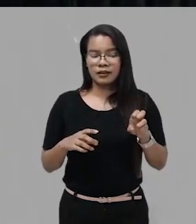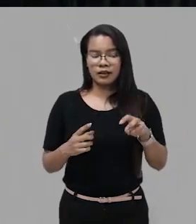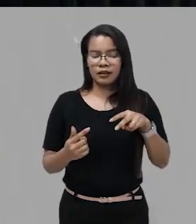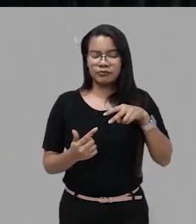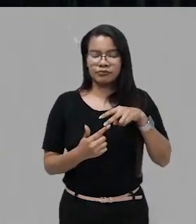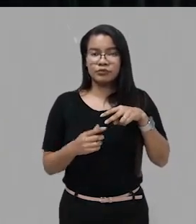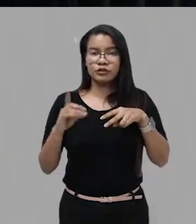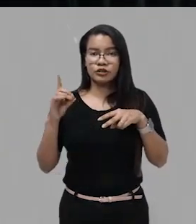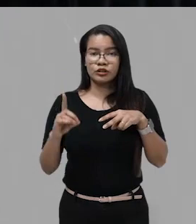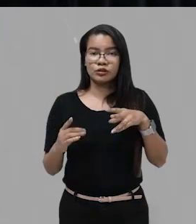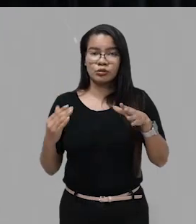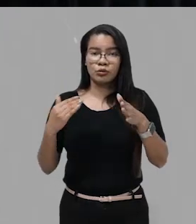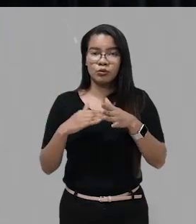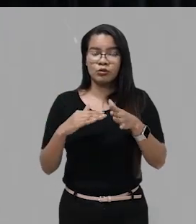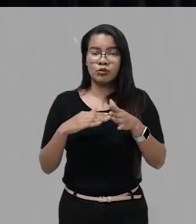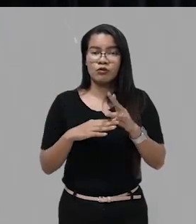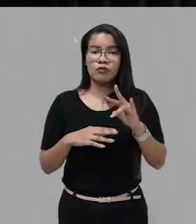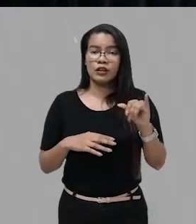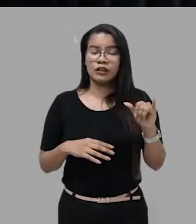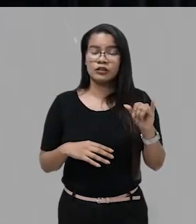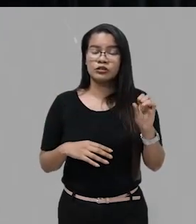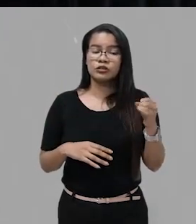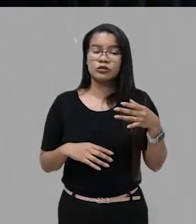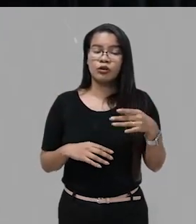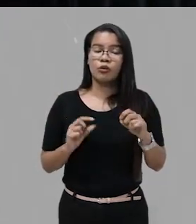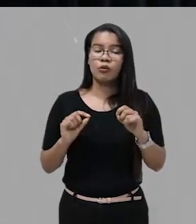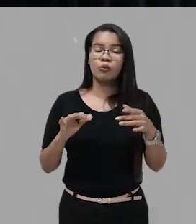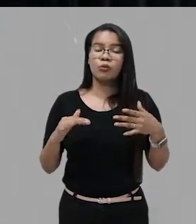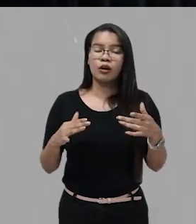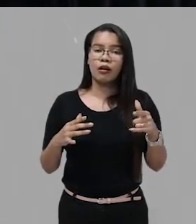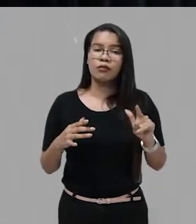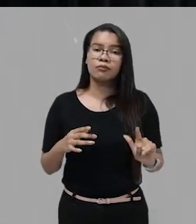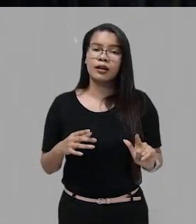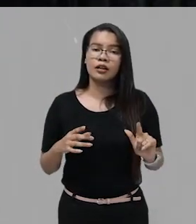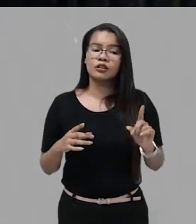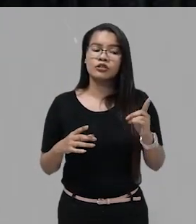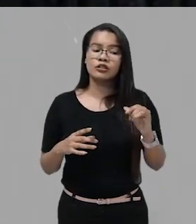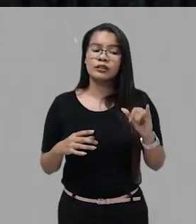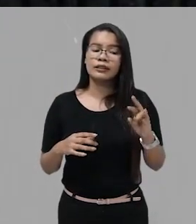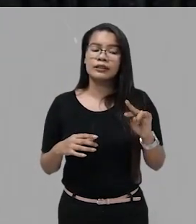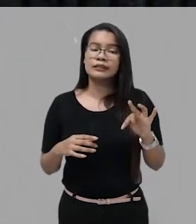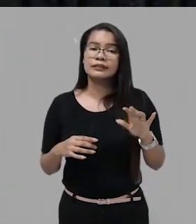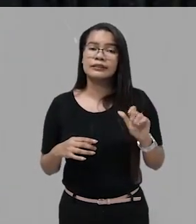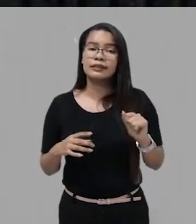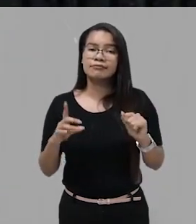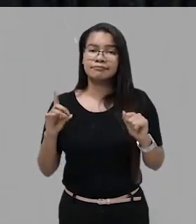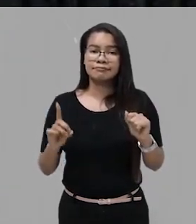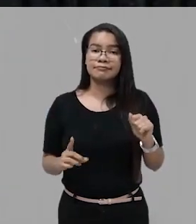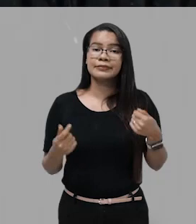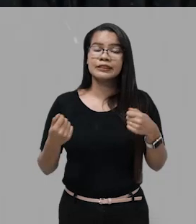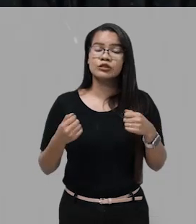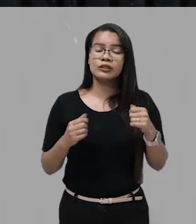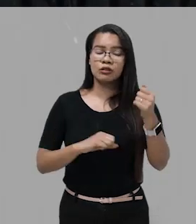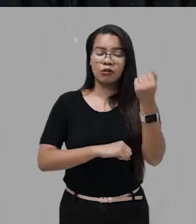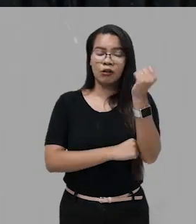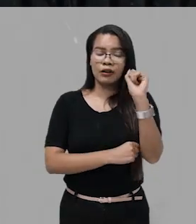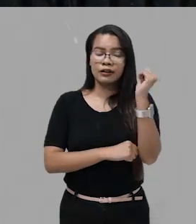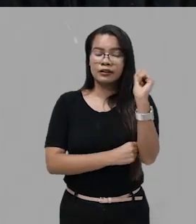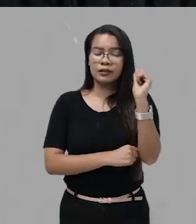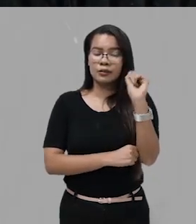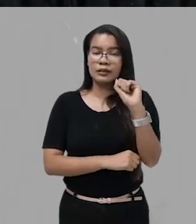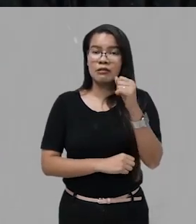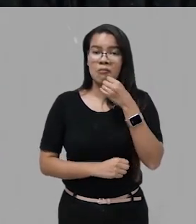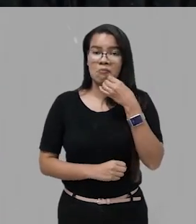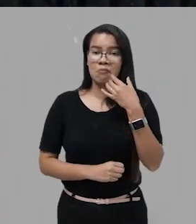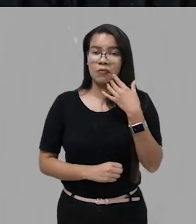vai dar novamente vai ser com o quê? Com a perna direita. Exige muito o que ali? Muita coordenação motora. Sendo